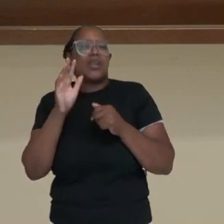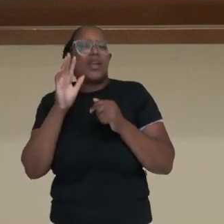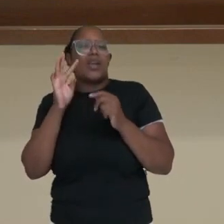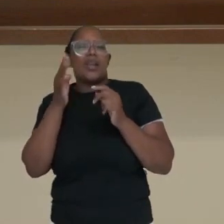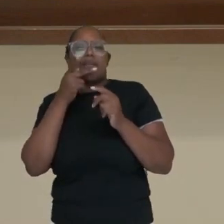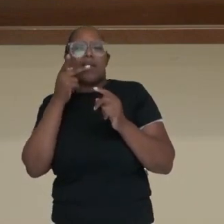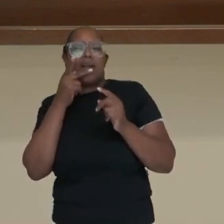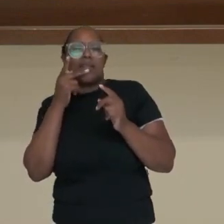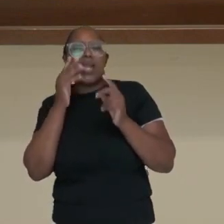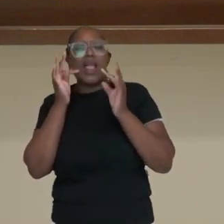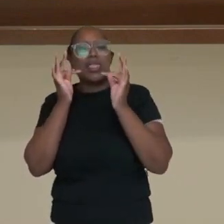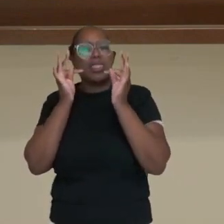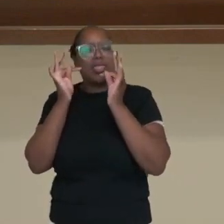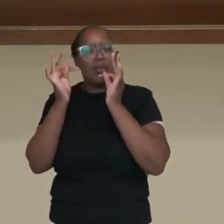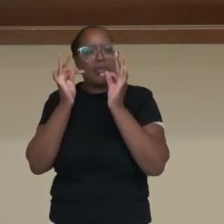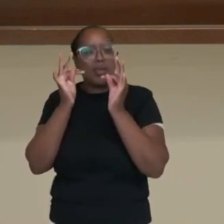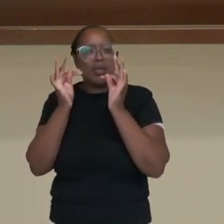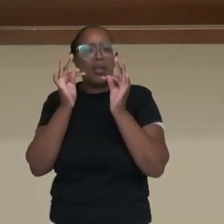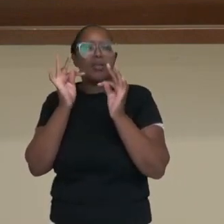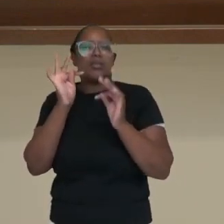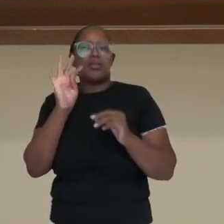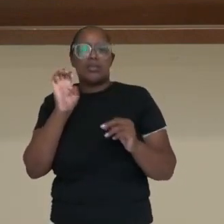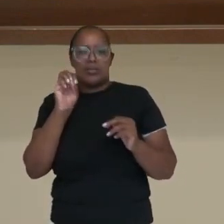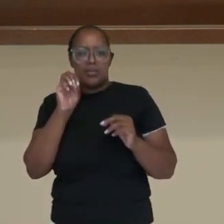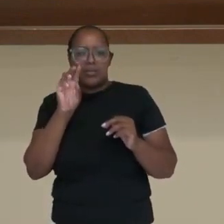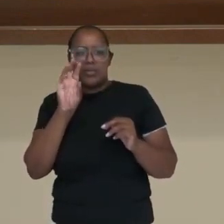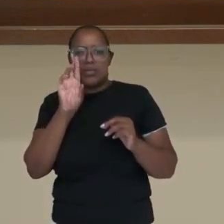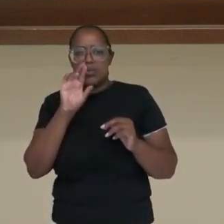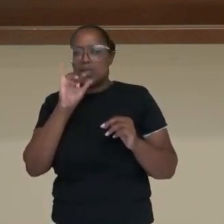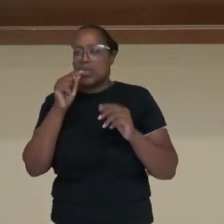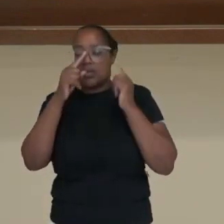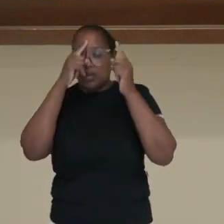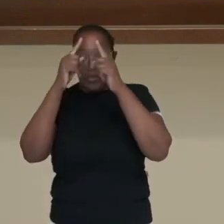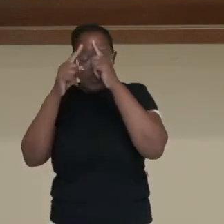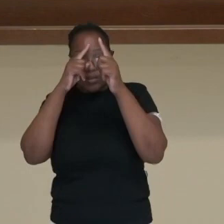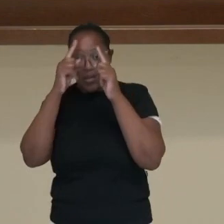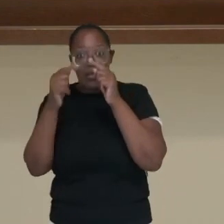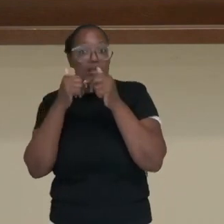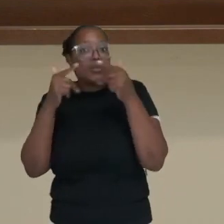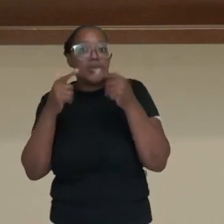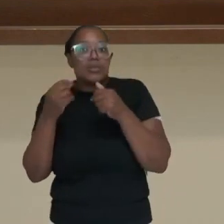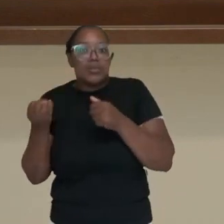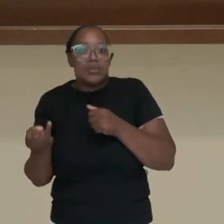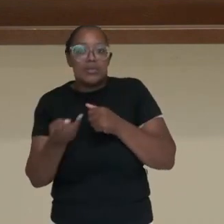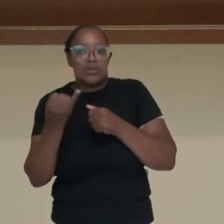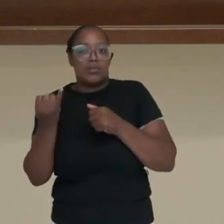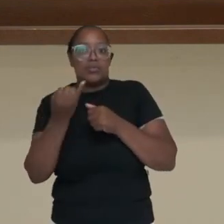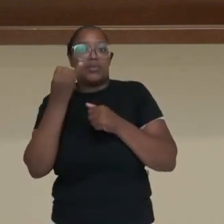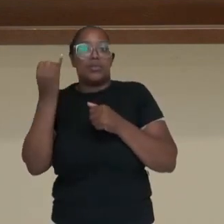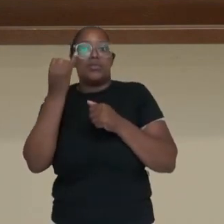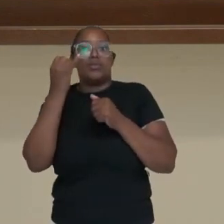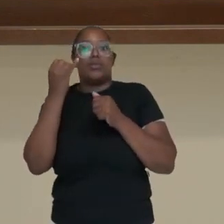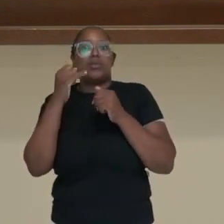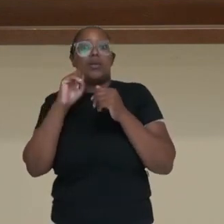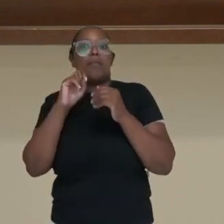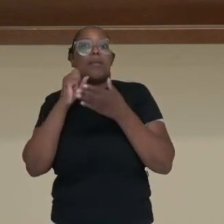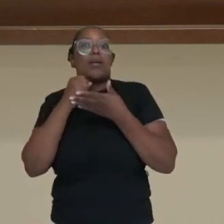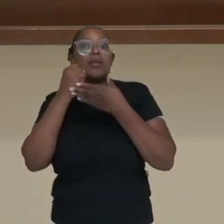das ideias. Ele está muito mais ligado a conceitos racionais do que a conceitos que falam